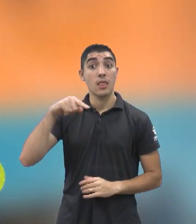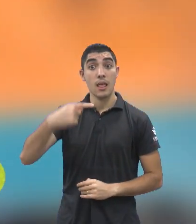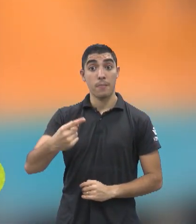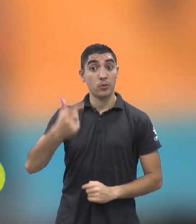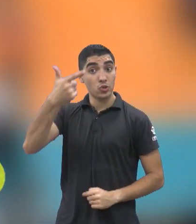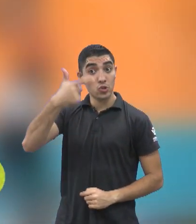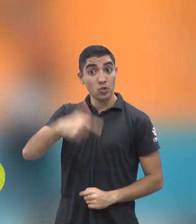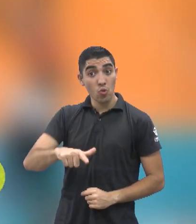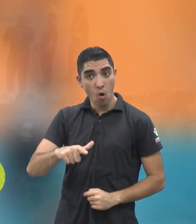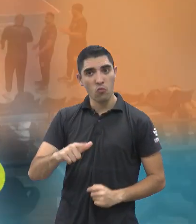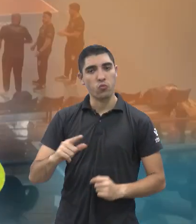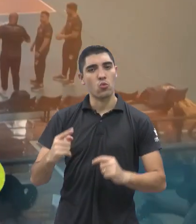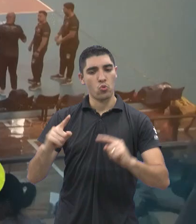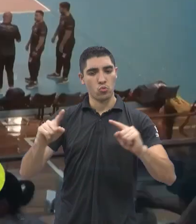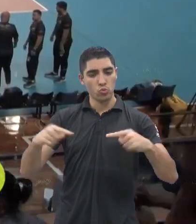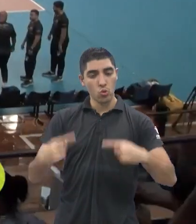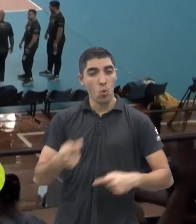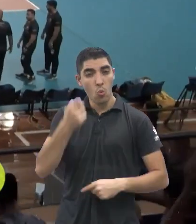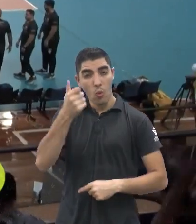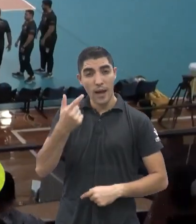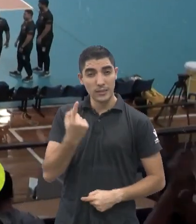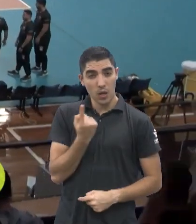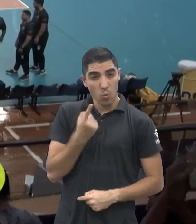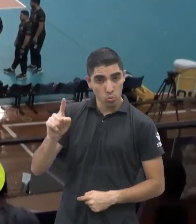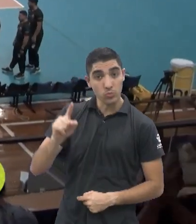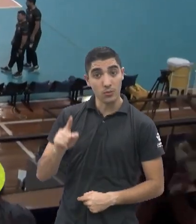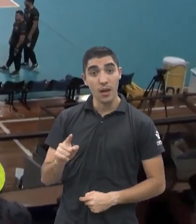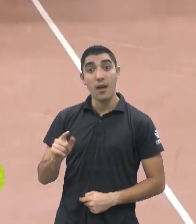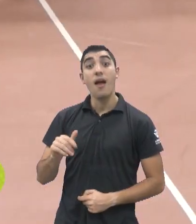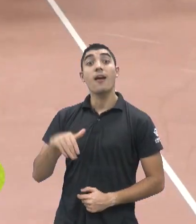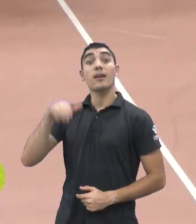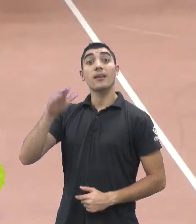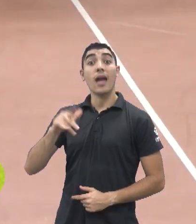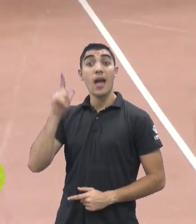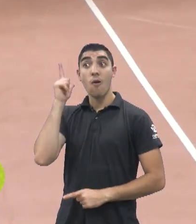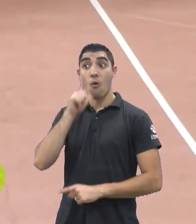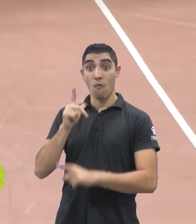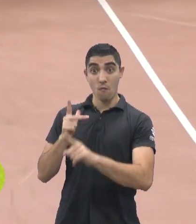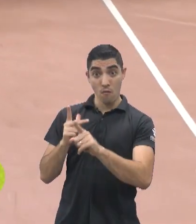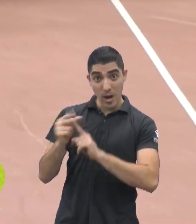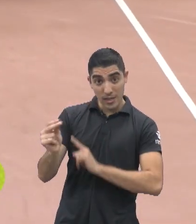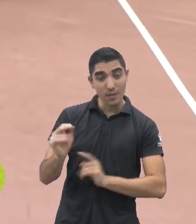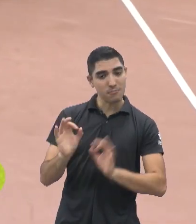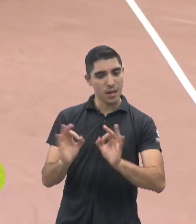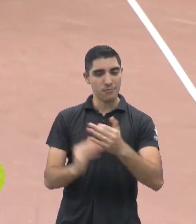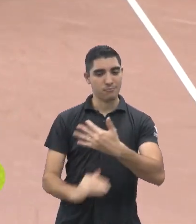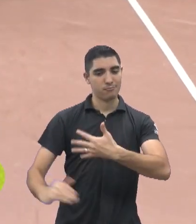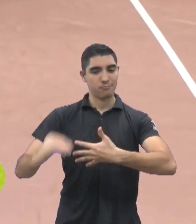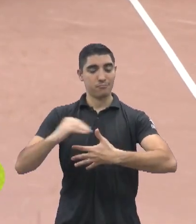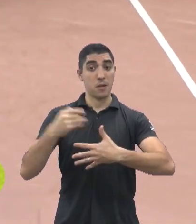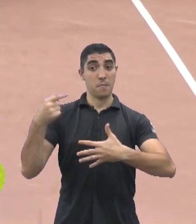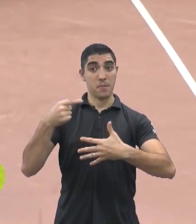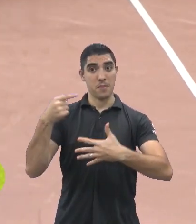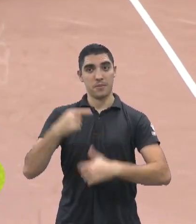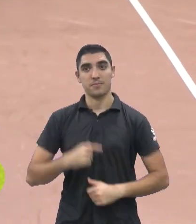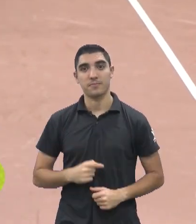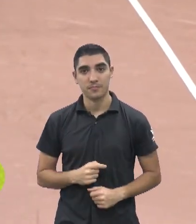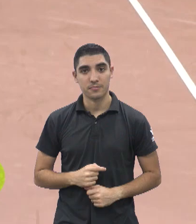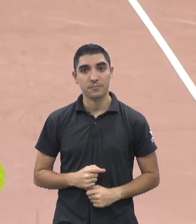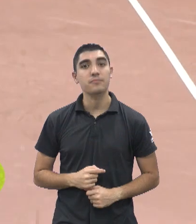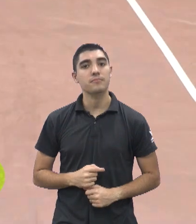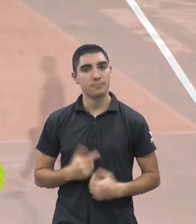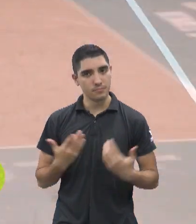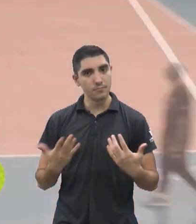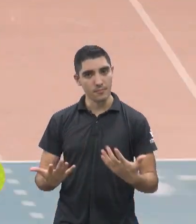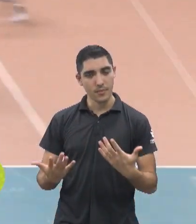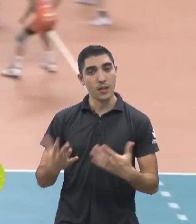os paulistas e mineiros. O vencedor certamente garantiria o primeiro lugar na classificação geral. E mesmo com a